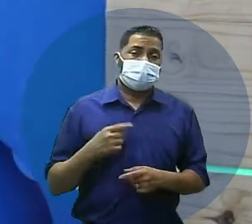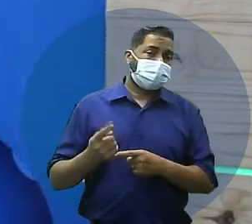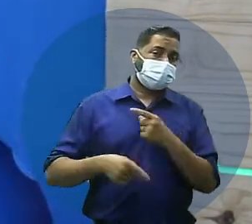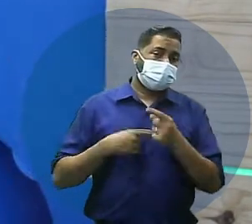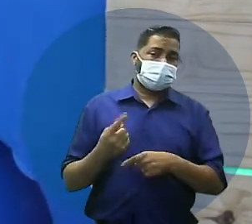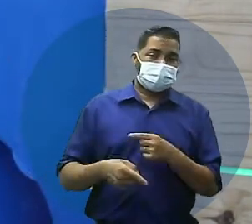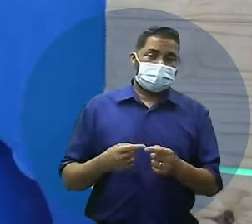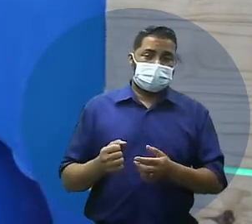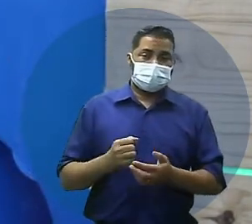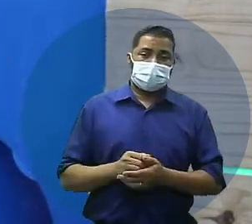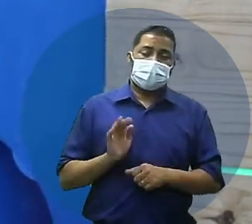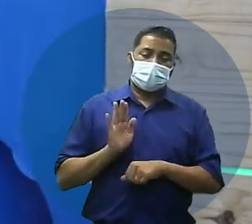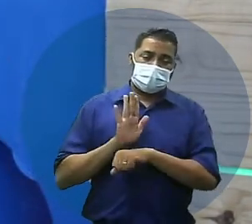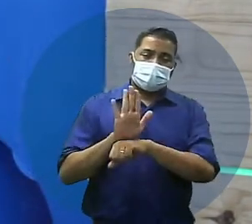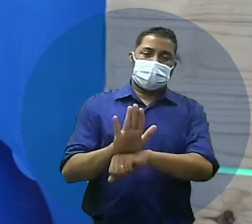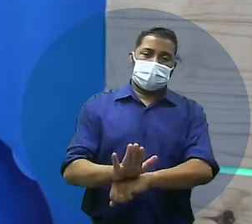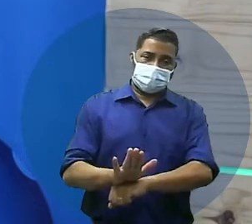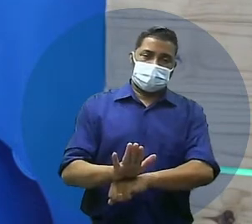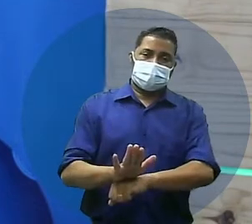após apoiar